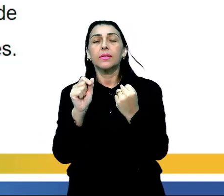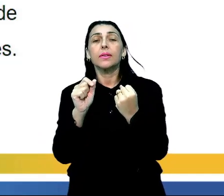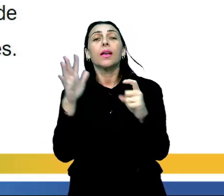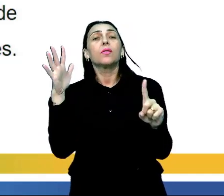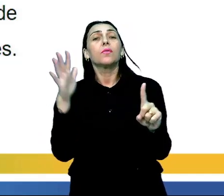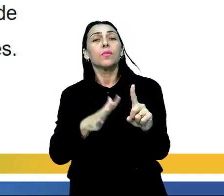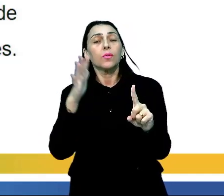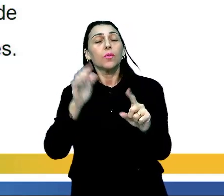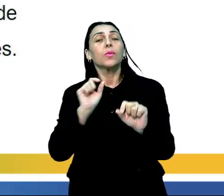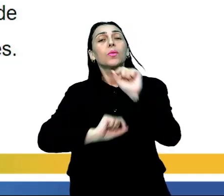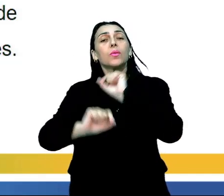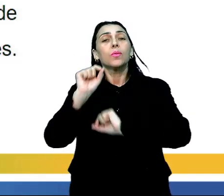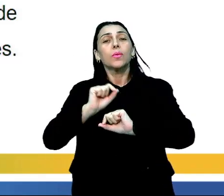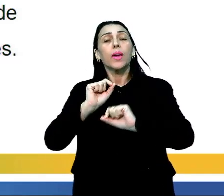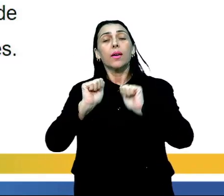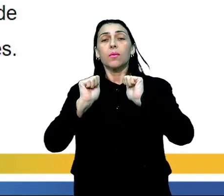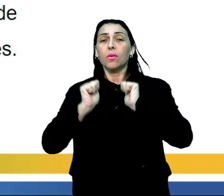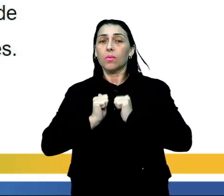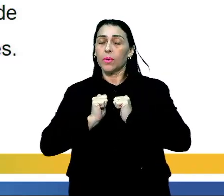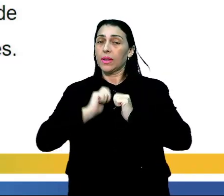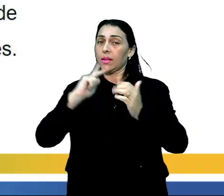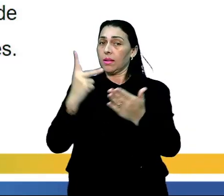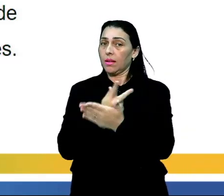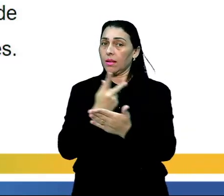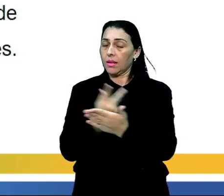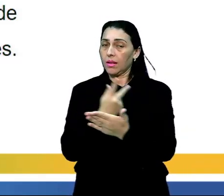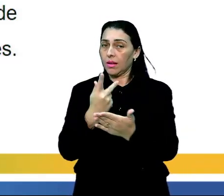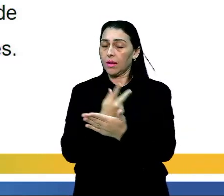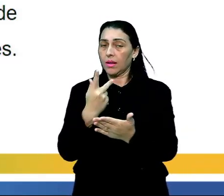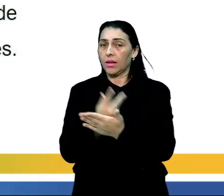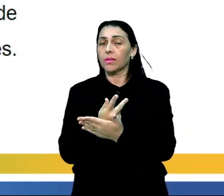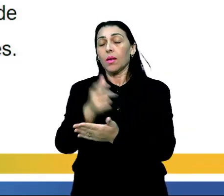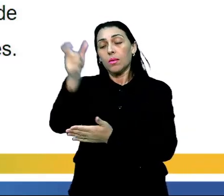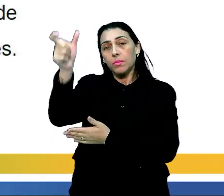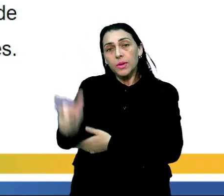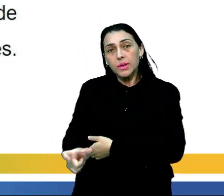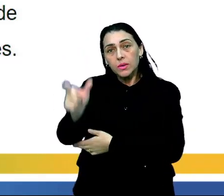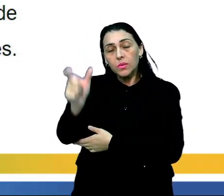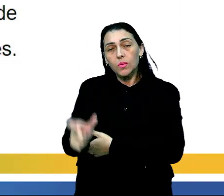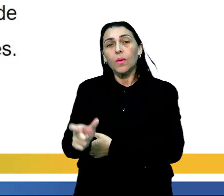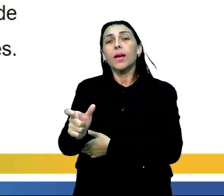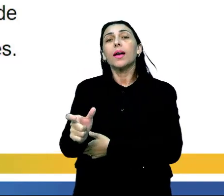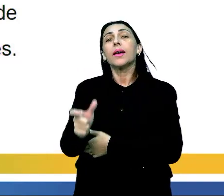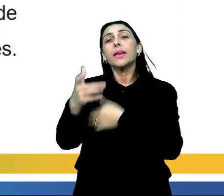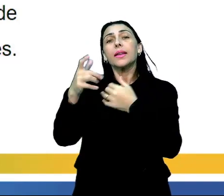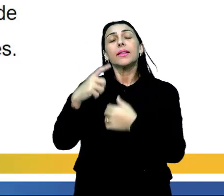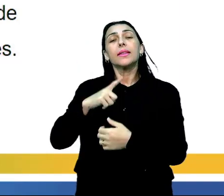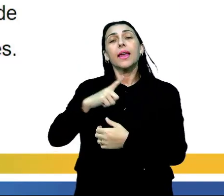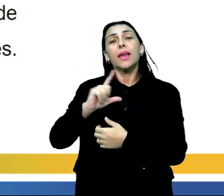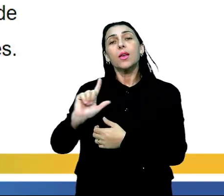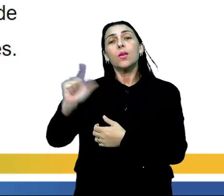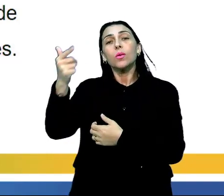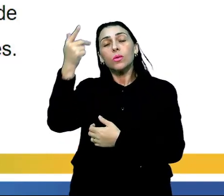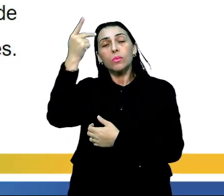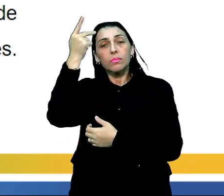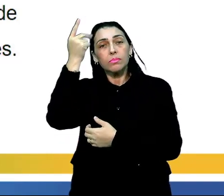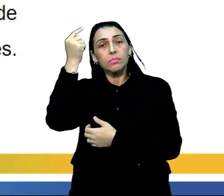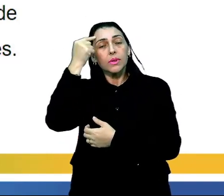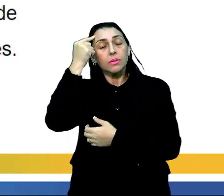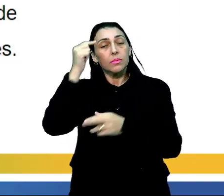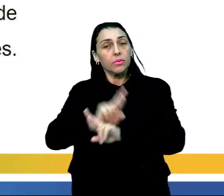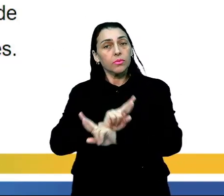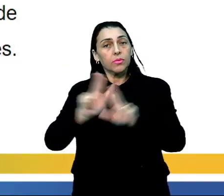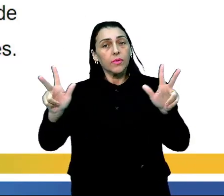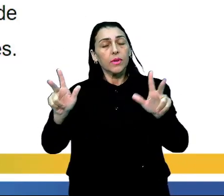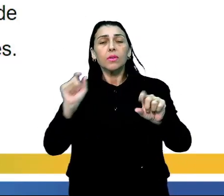influi decisivamente em comportamentos inadequados contra pessoas que seguem linhas de pensamentos opostas.